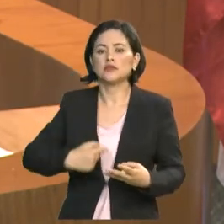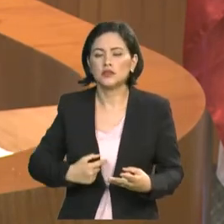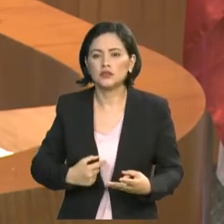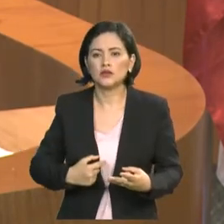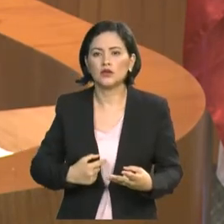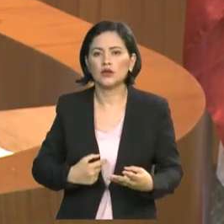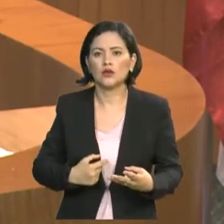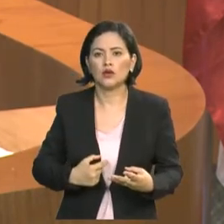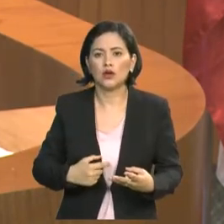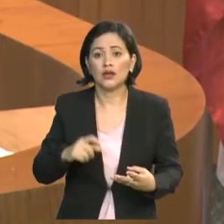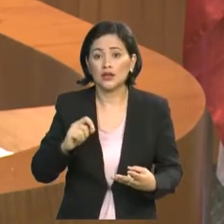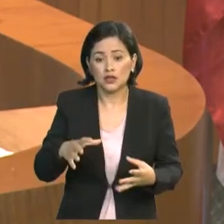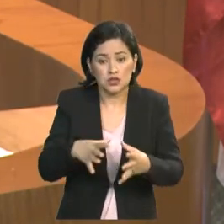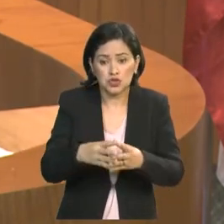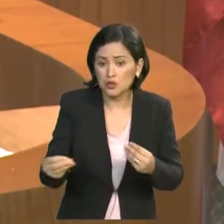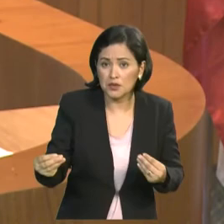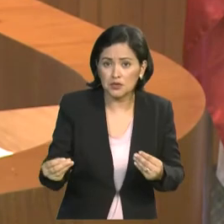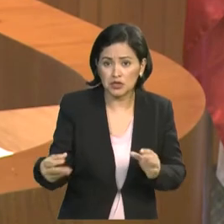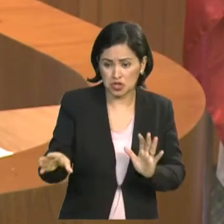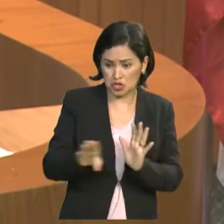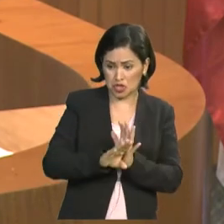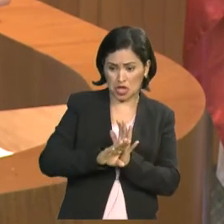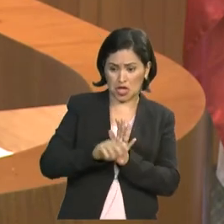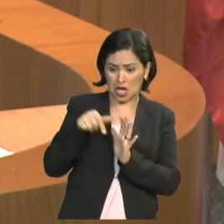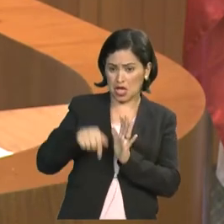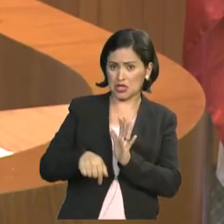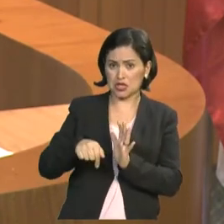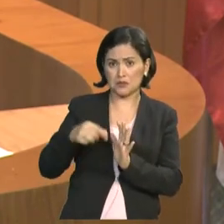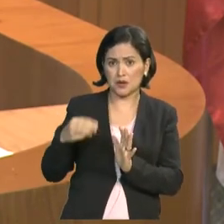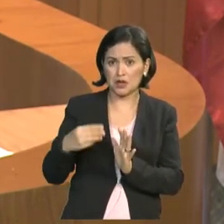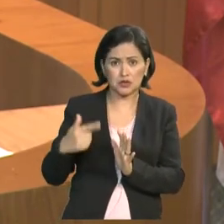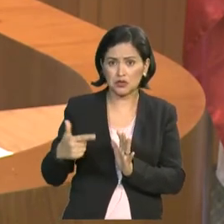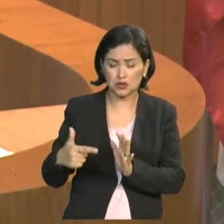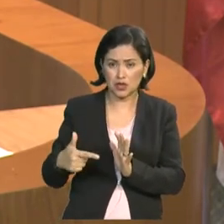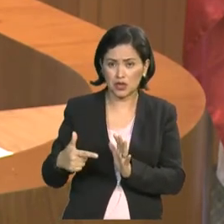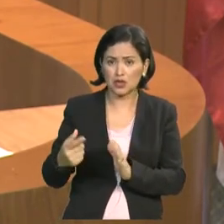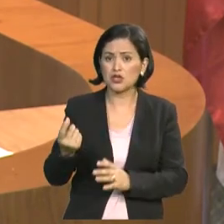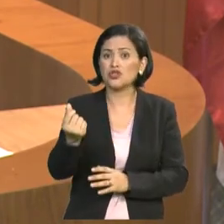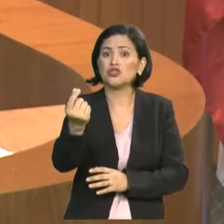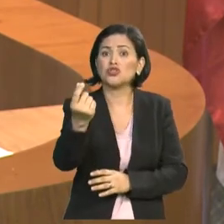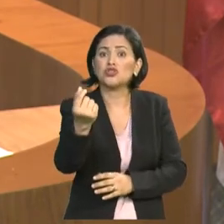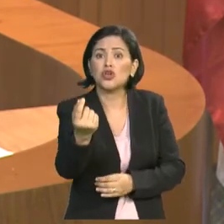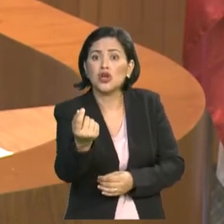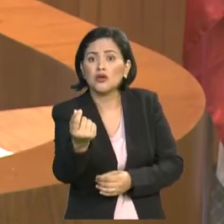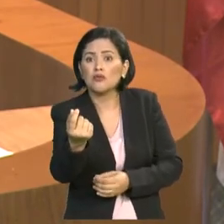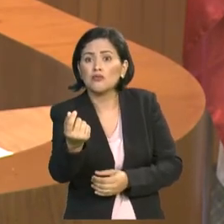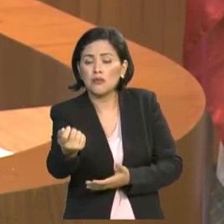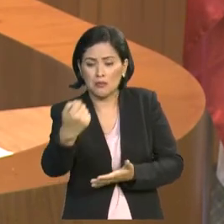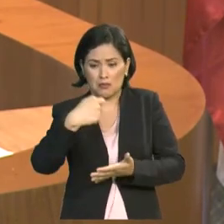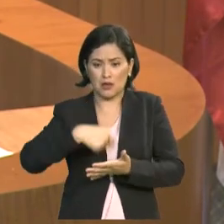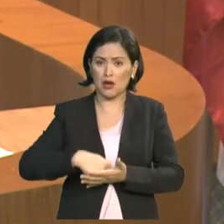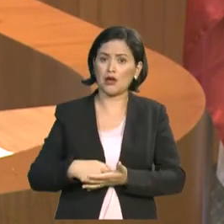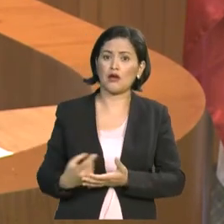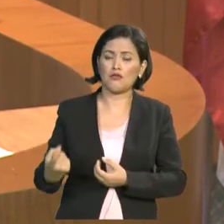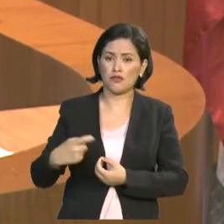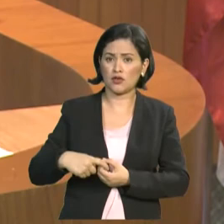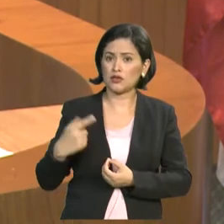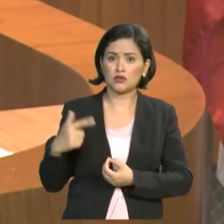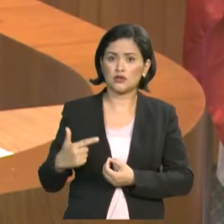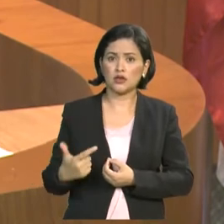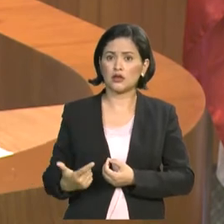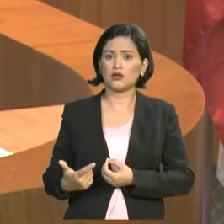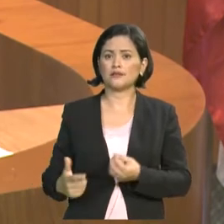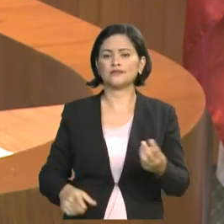óbitos. E esses respiradores não chegaram e até hoje o dinheiro não foi devolvido. Depois, a compra frustrada de mais 40